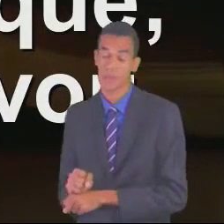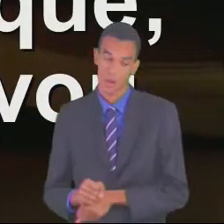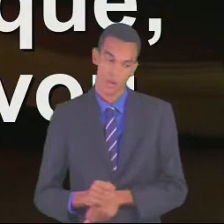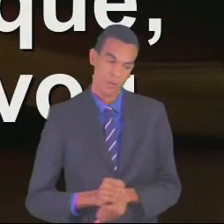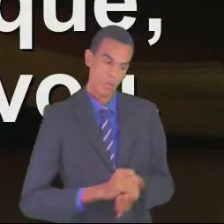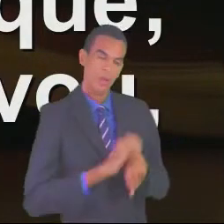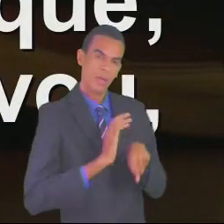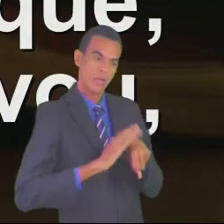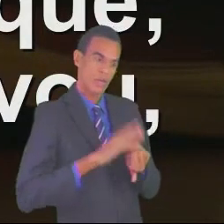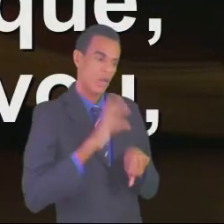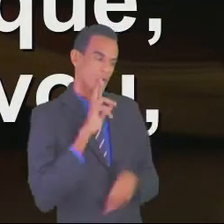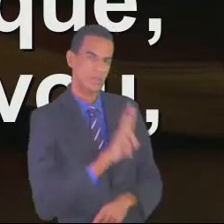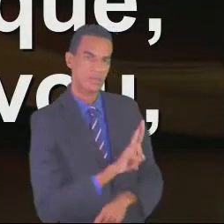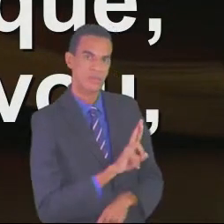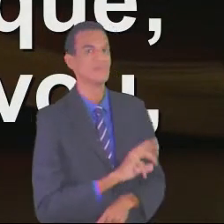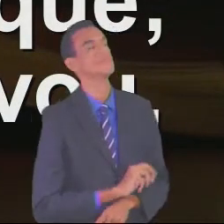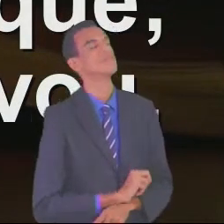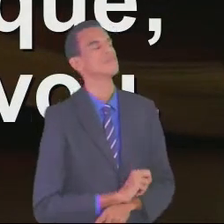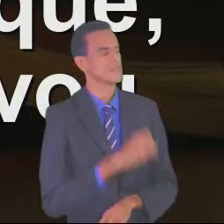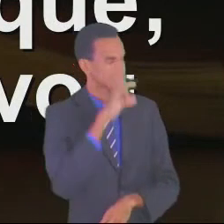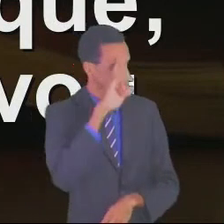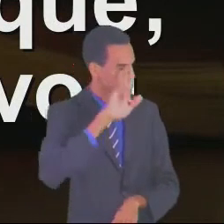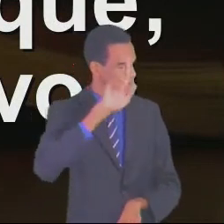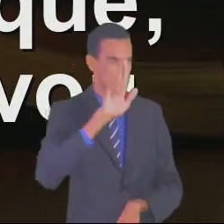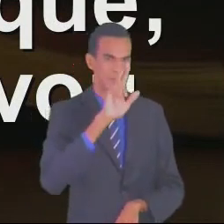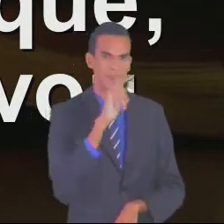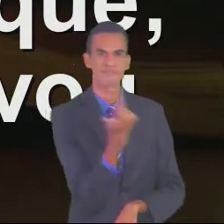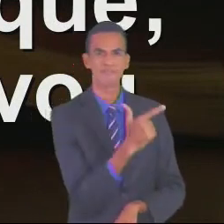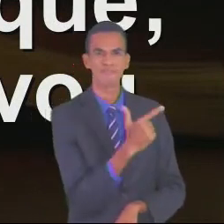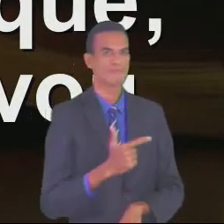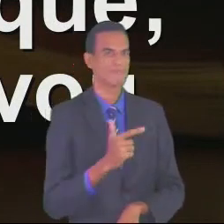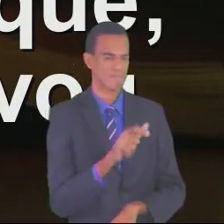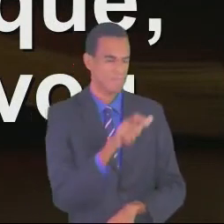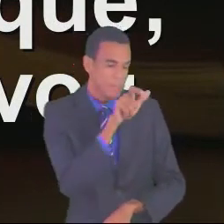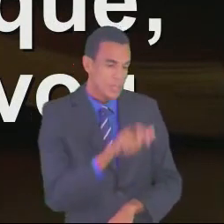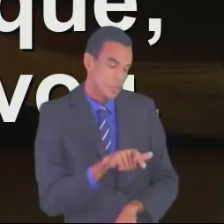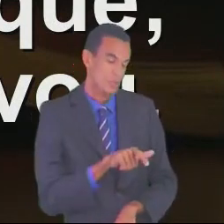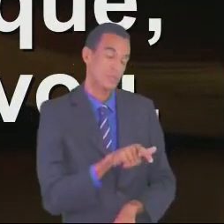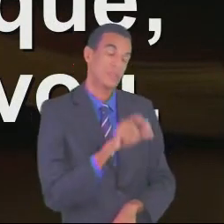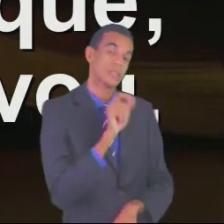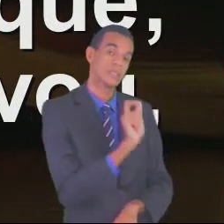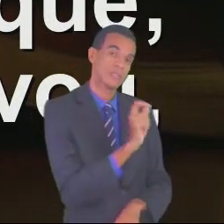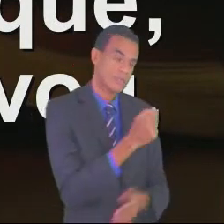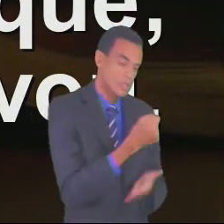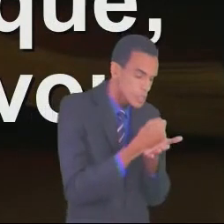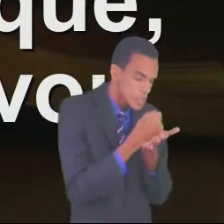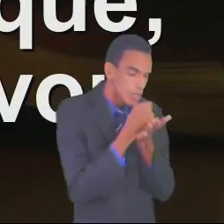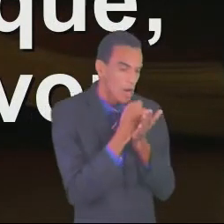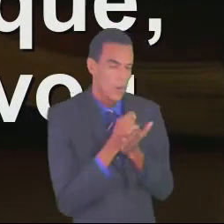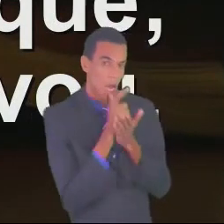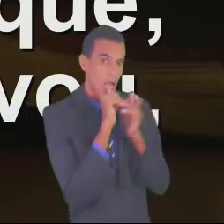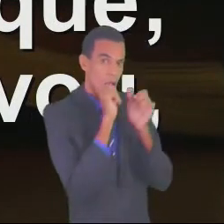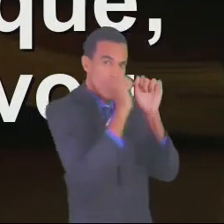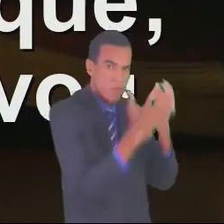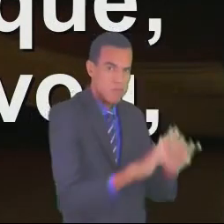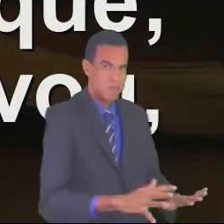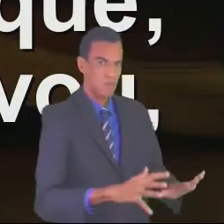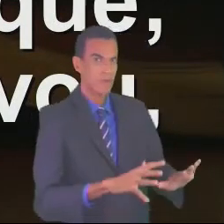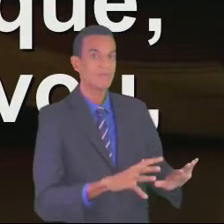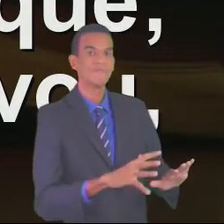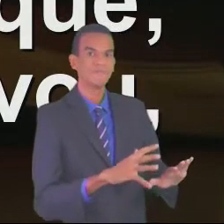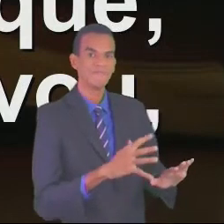enfermo respondeu-lhe: Senhor, não tenho homem algum que, quando a água é